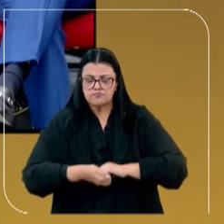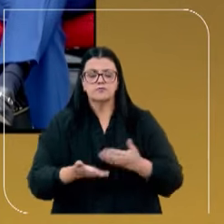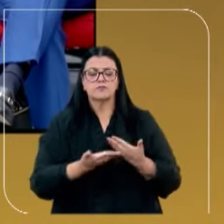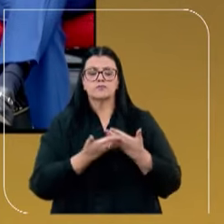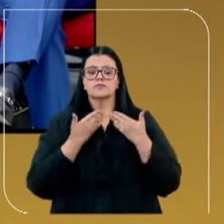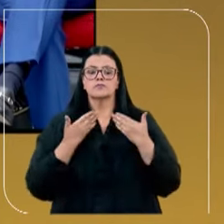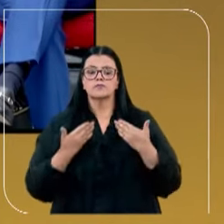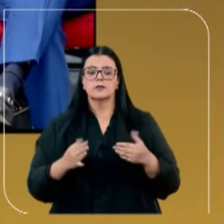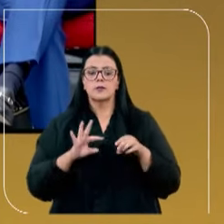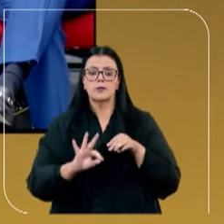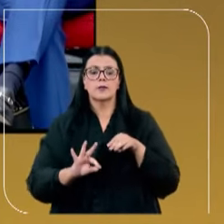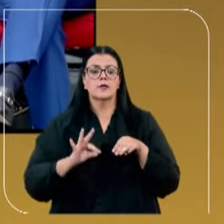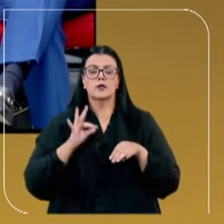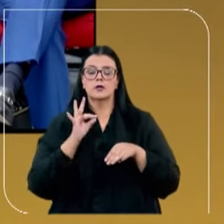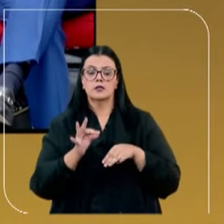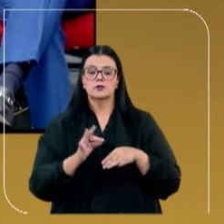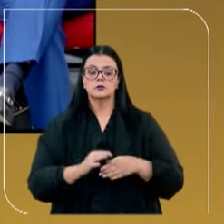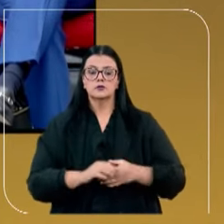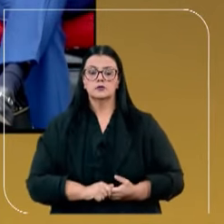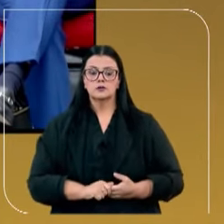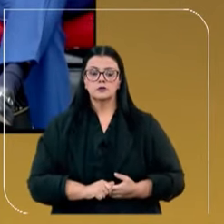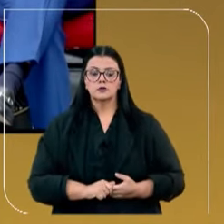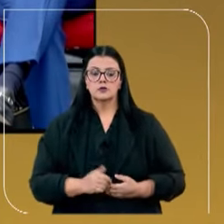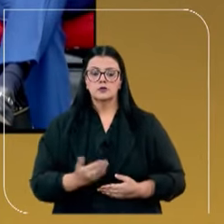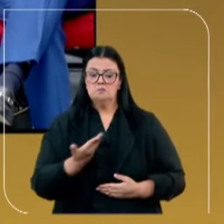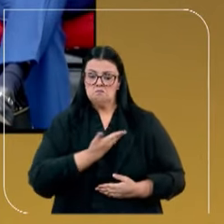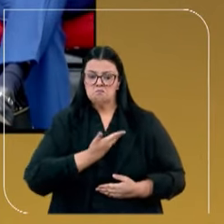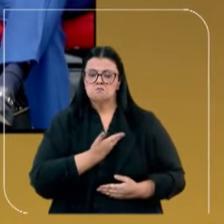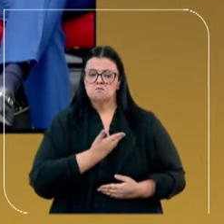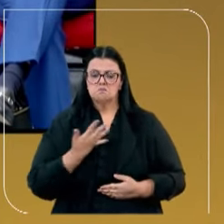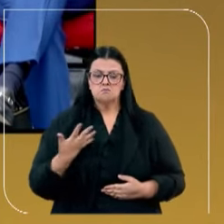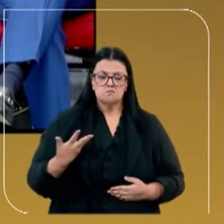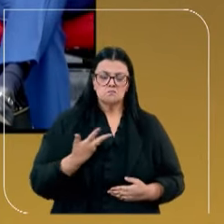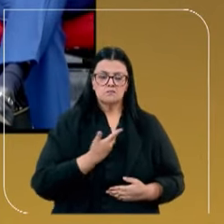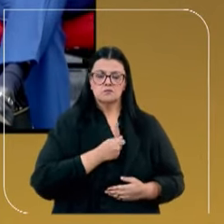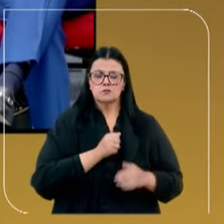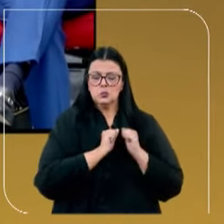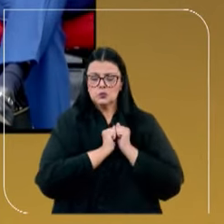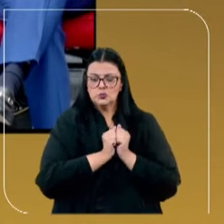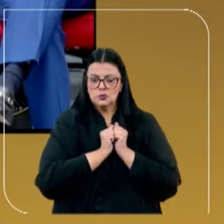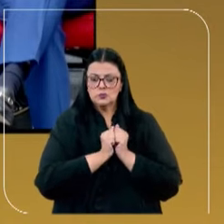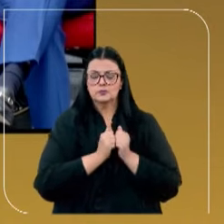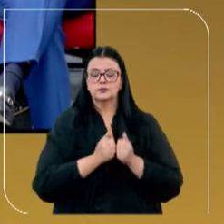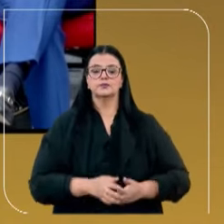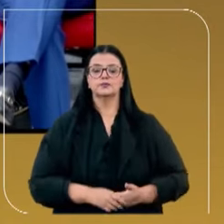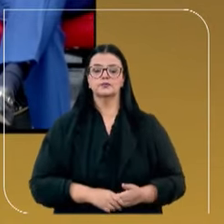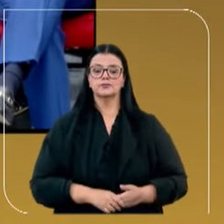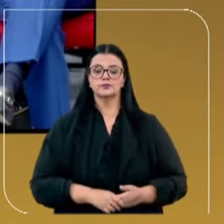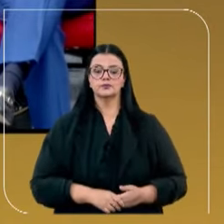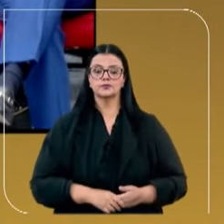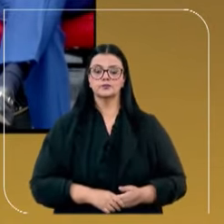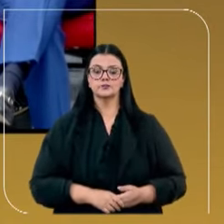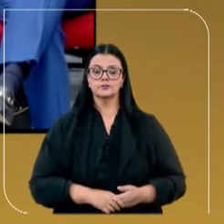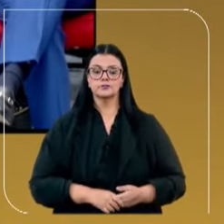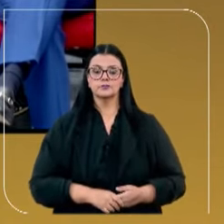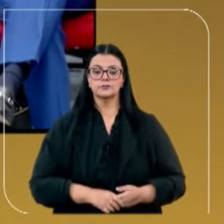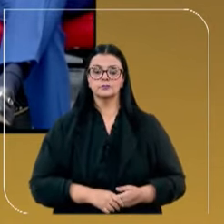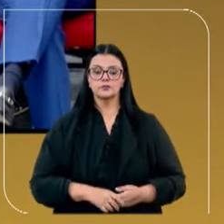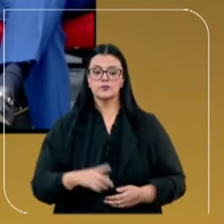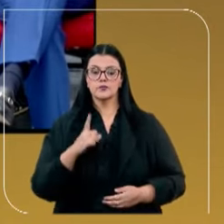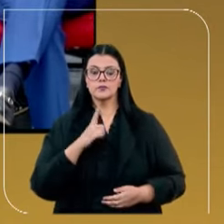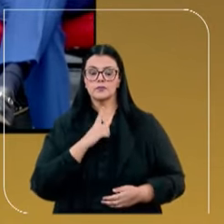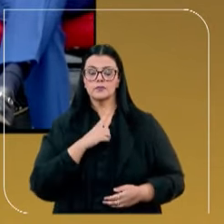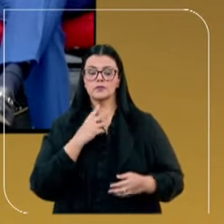o eminente ministro Benedito Gonçalves, querido amigo, em quem Og, Salomão e eu, após tomarmos posse